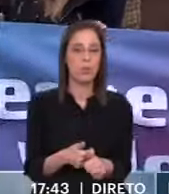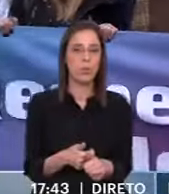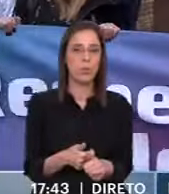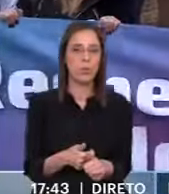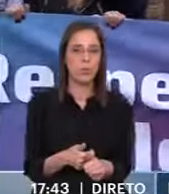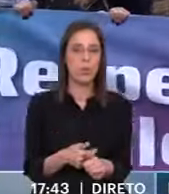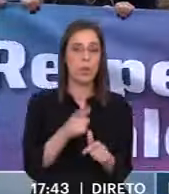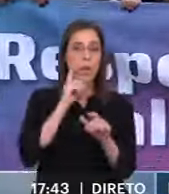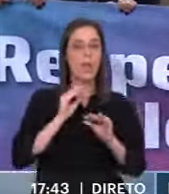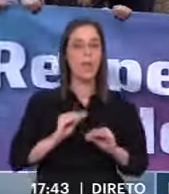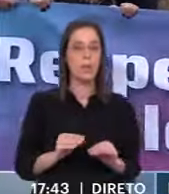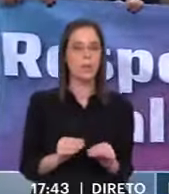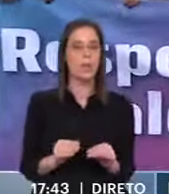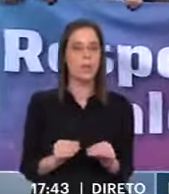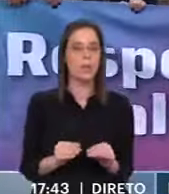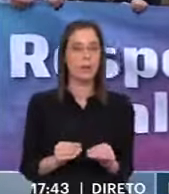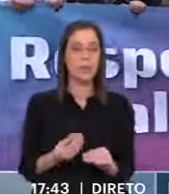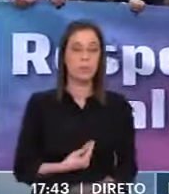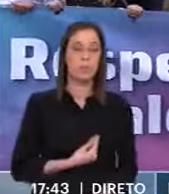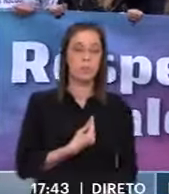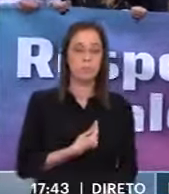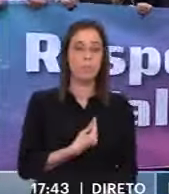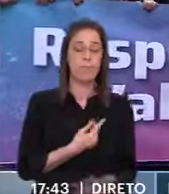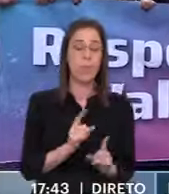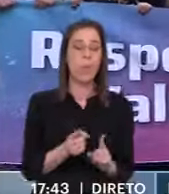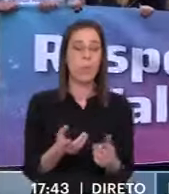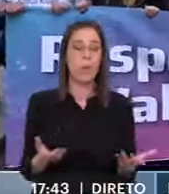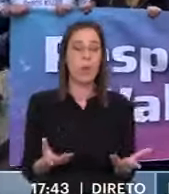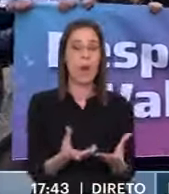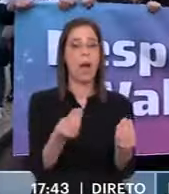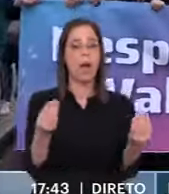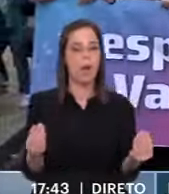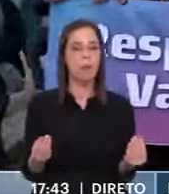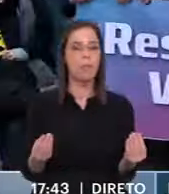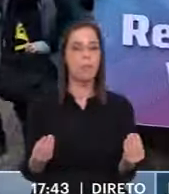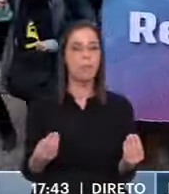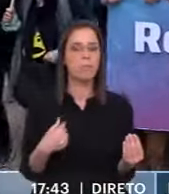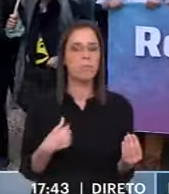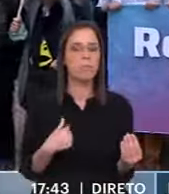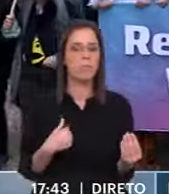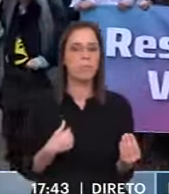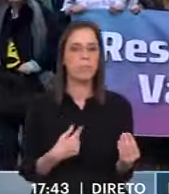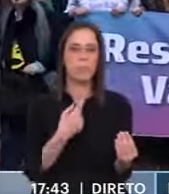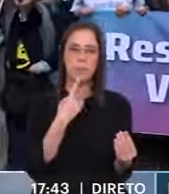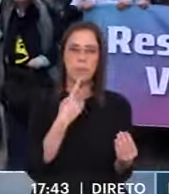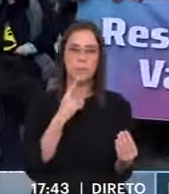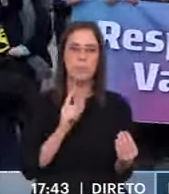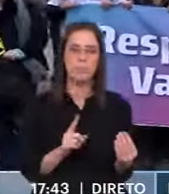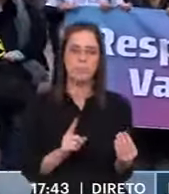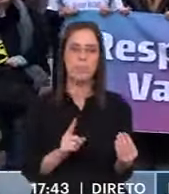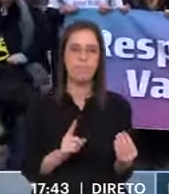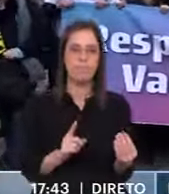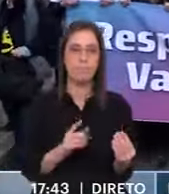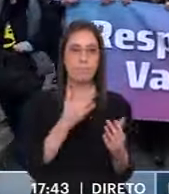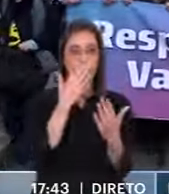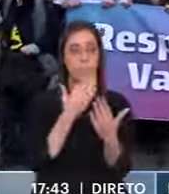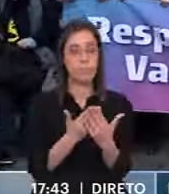da Educação, preocupa-nos o facto de, em muitos momentos, termos percebido que estamos